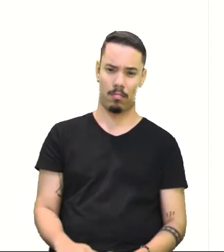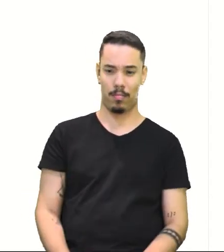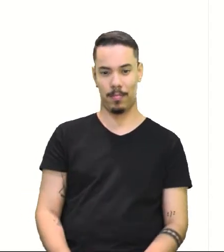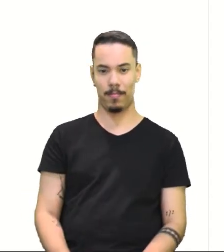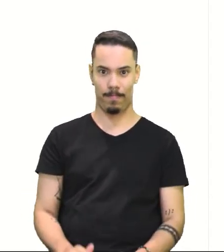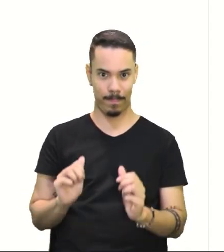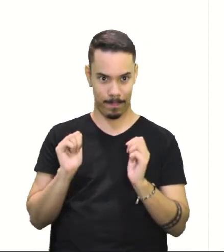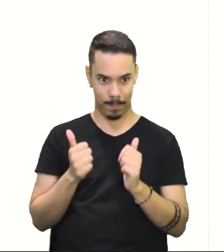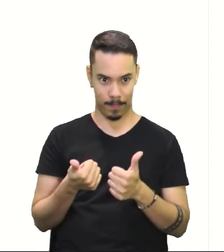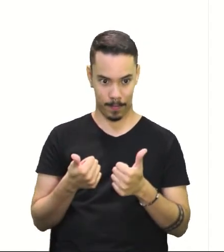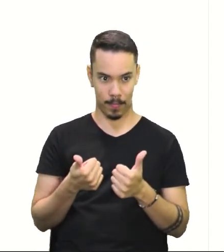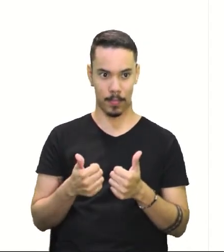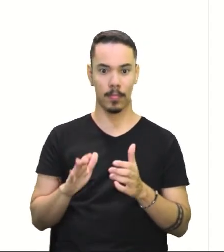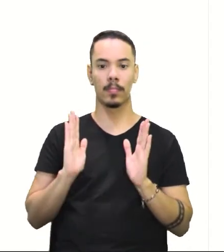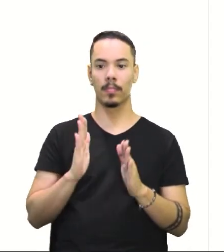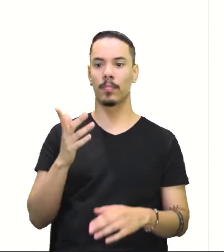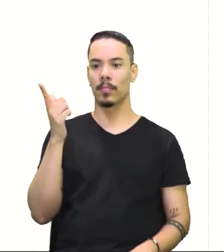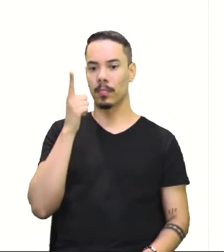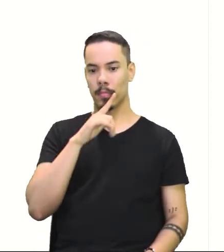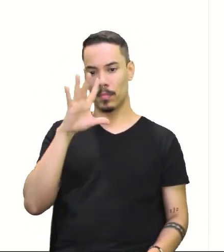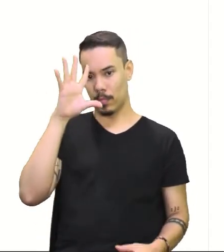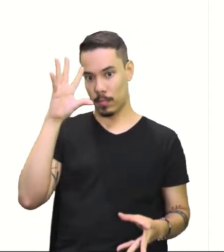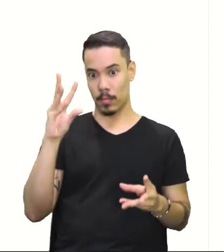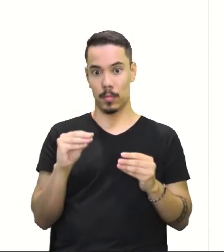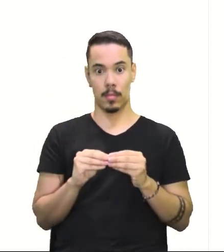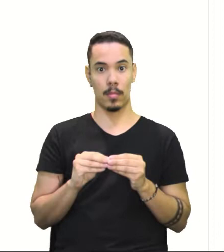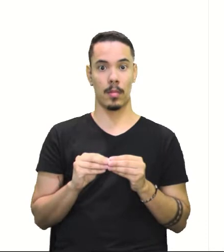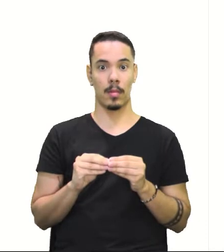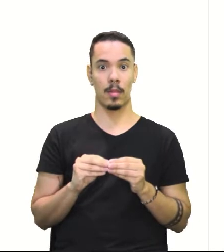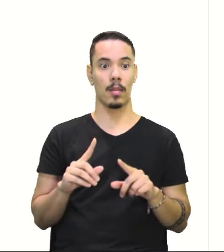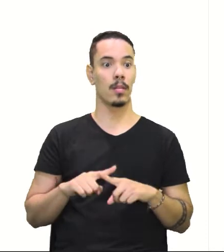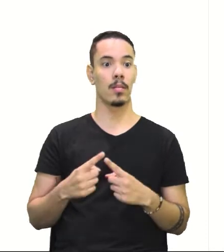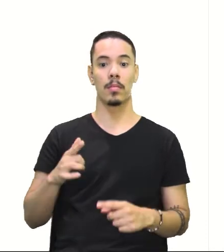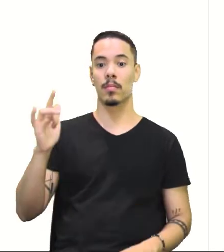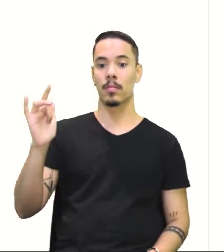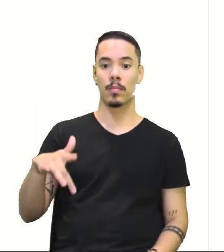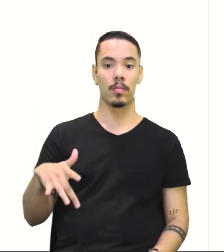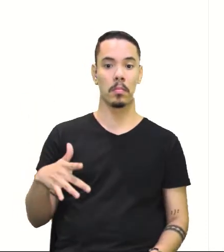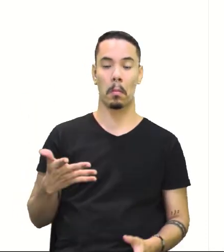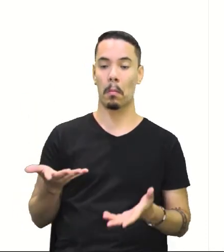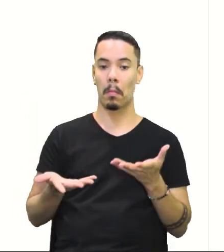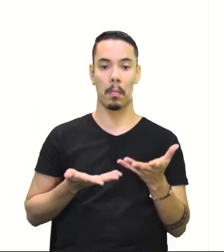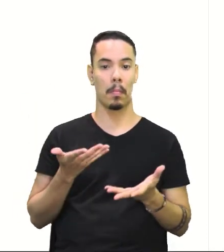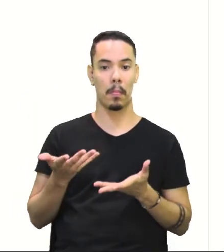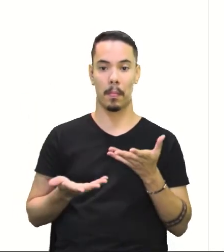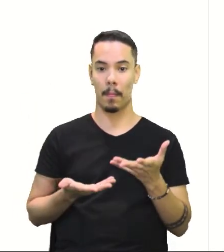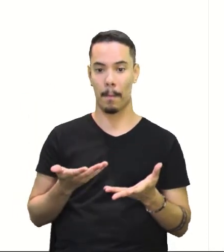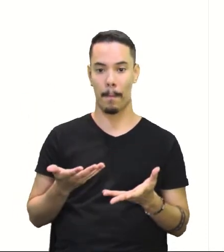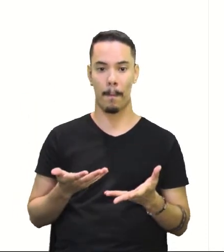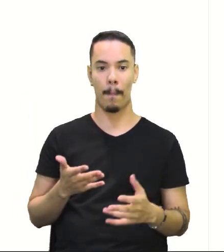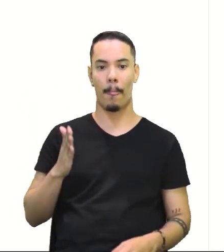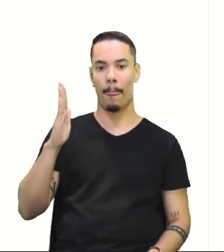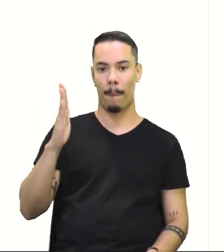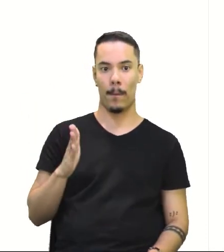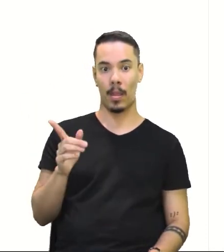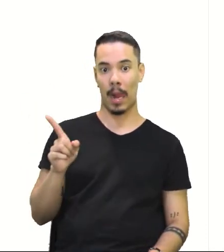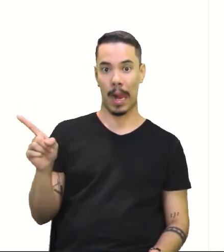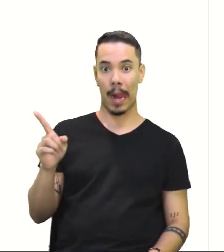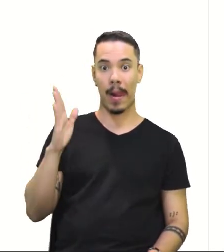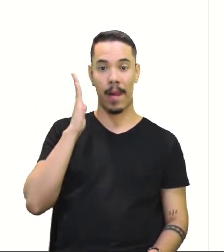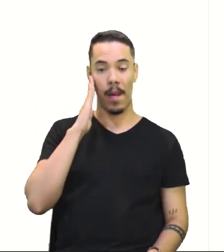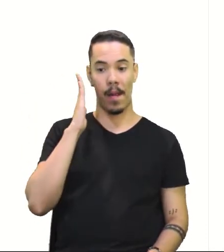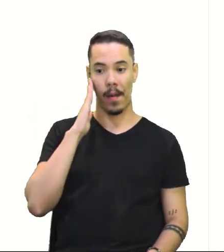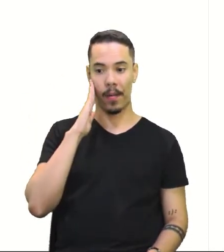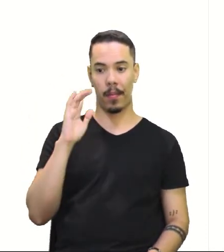Beleza? Já chegamos à conclusão que a gente queria, mas que resto é esse, né? Vamos partir aqui, ó, e a gente já sabe que